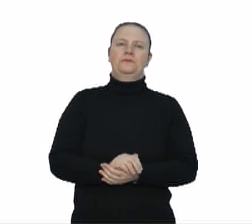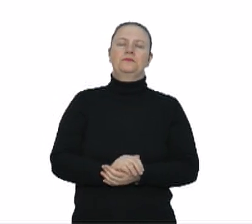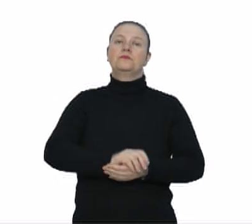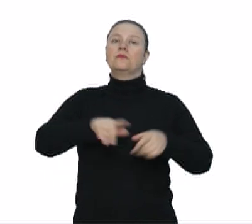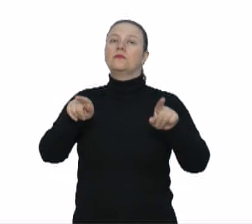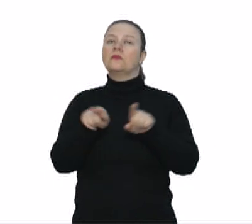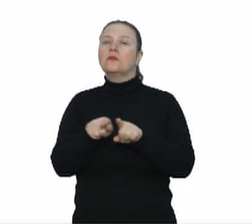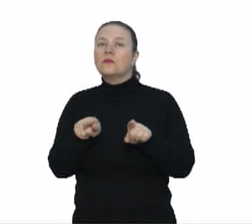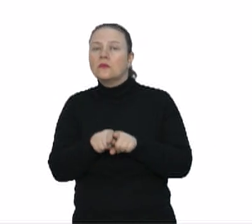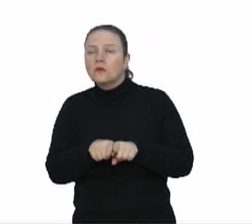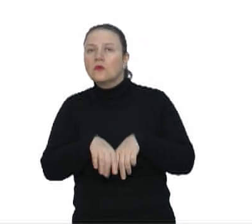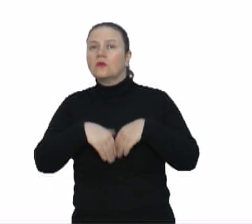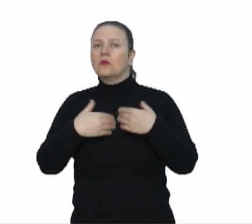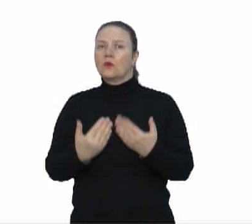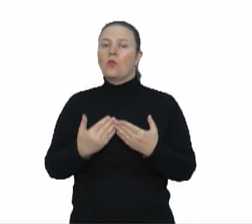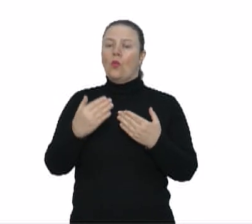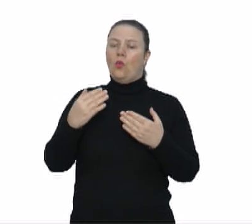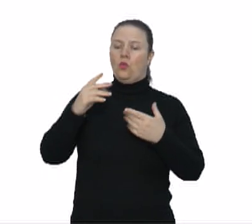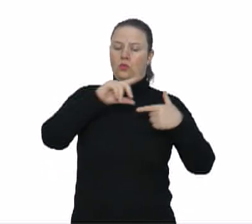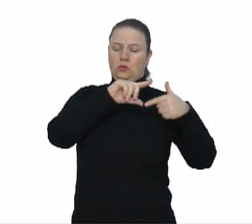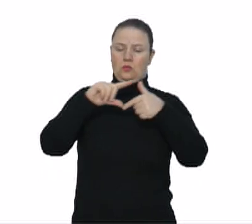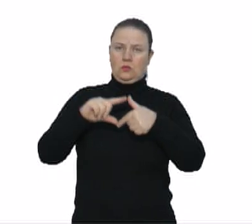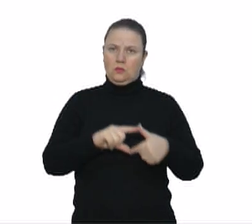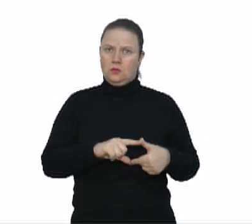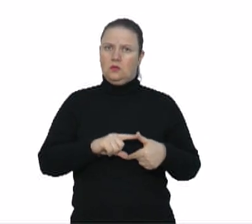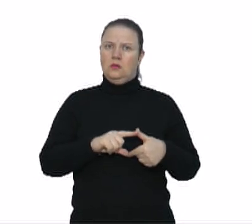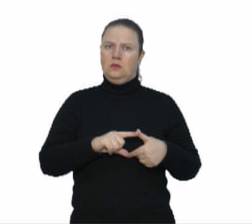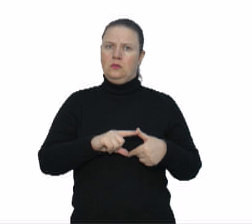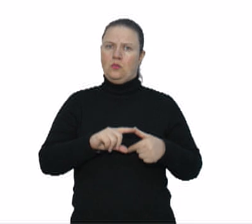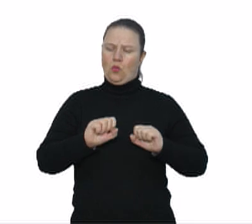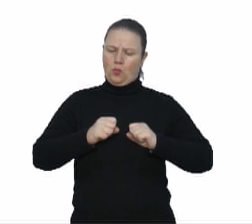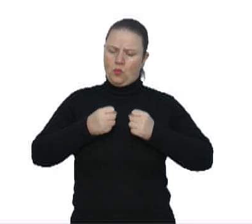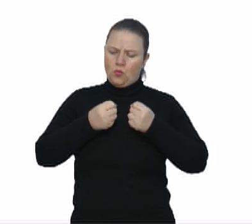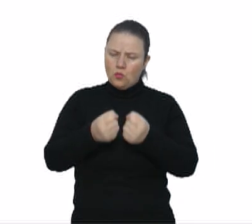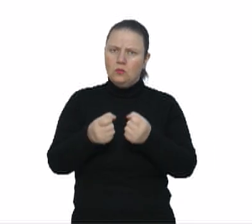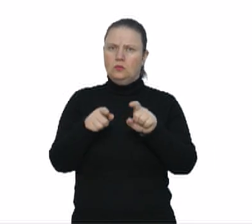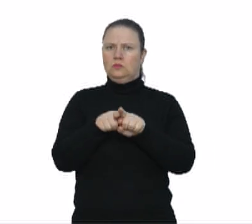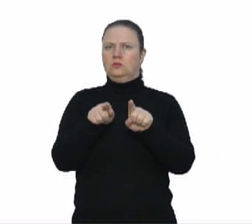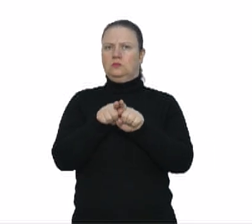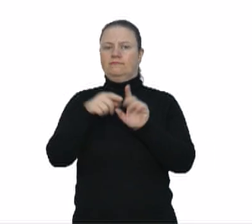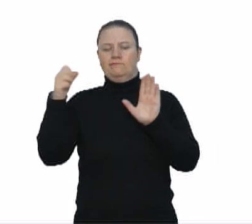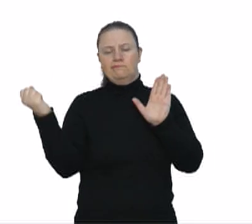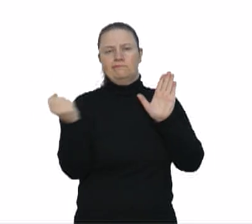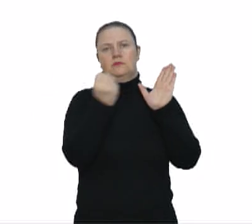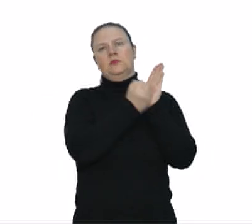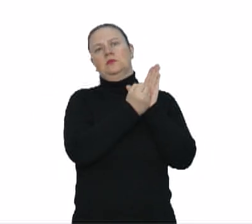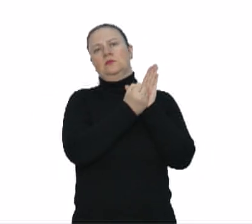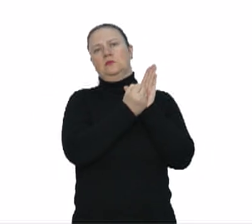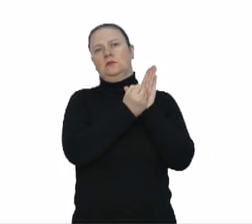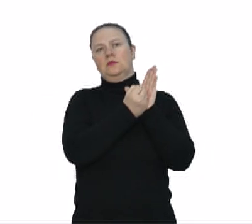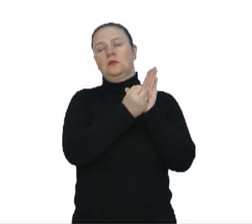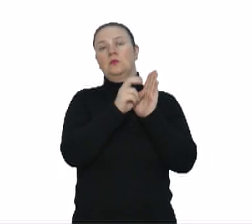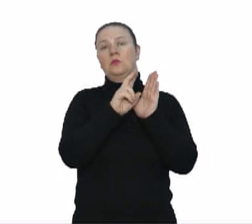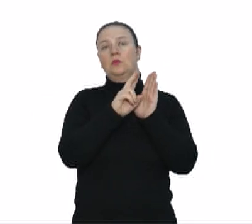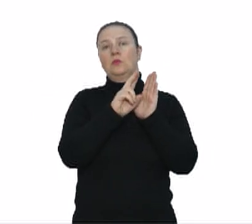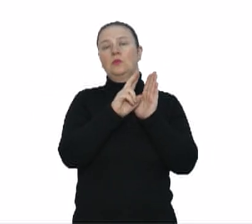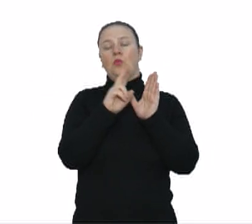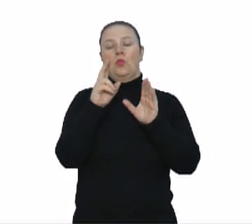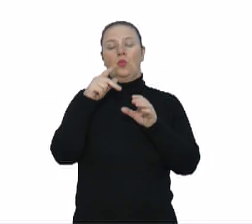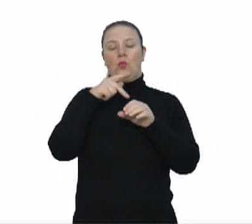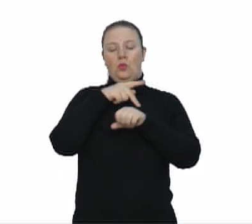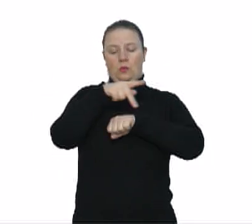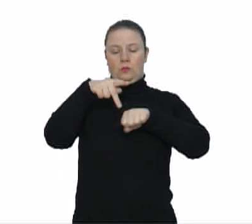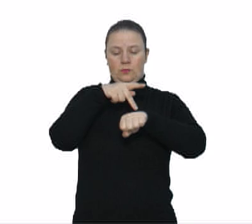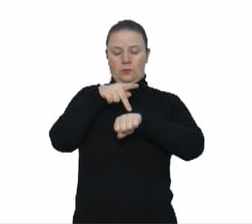esse movimento se fortaleceu, e ele é bem marcado em Zurique, né, na Suíça,